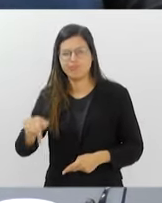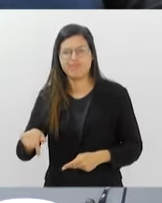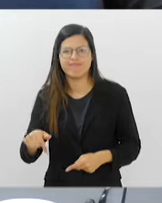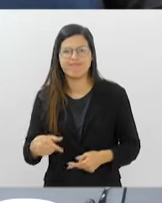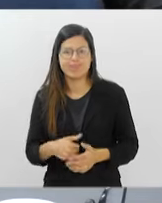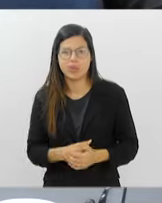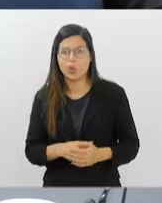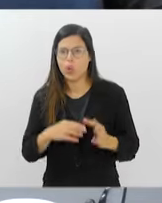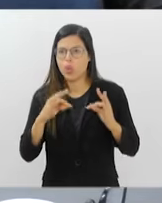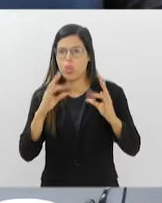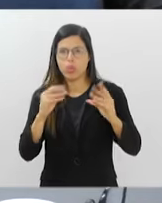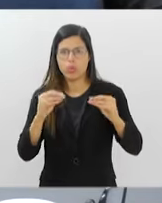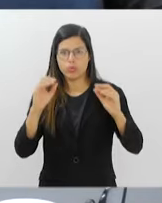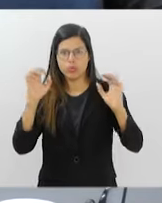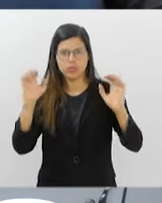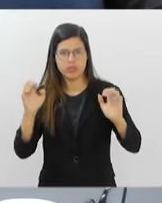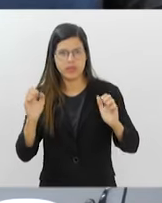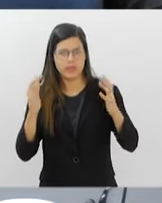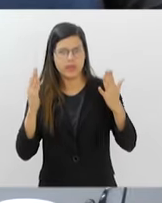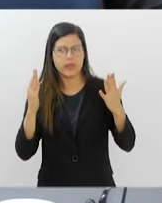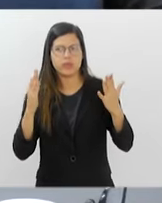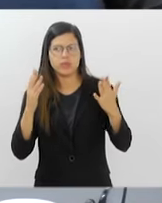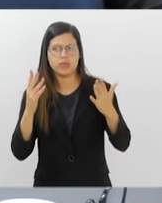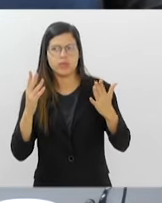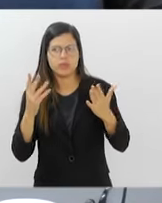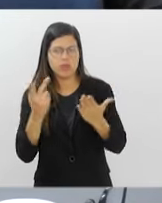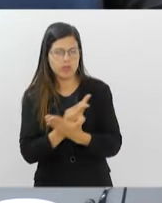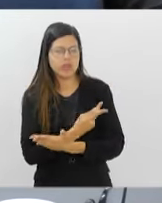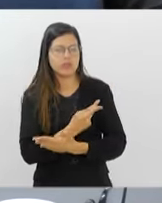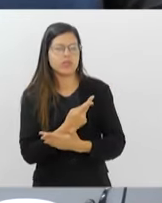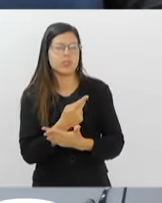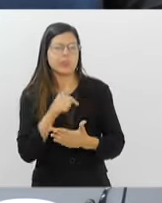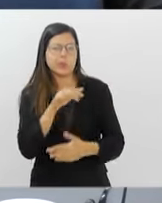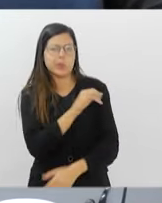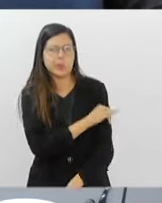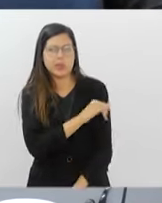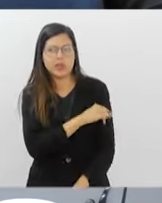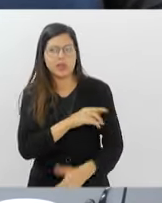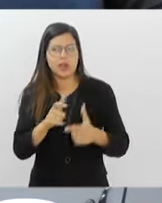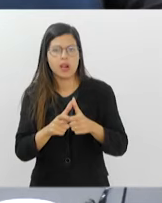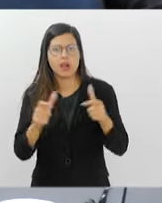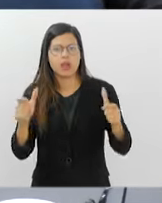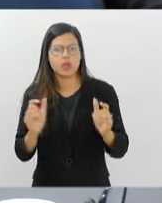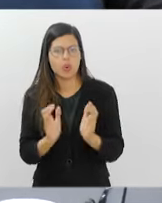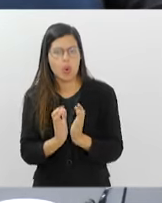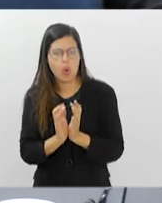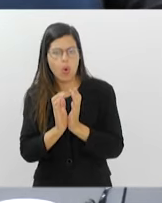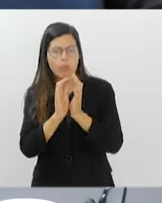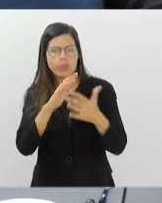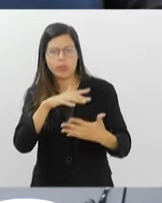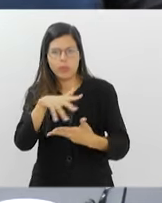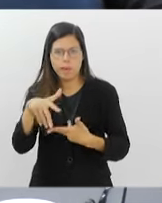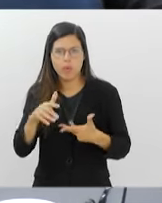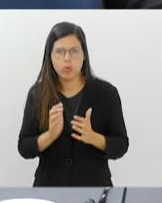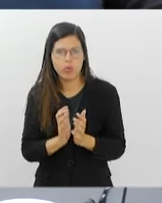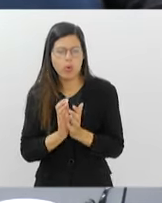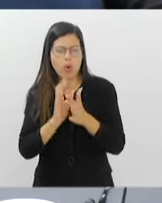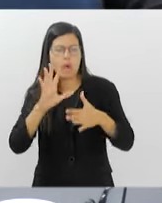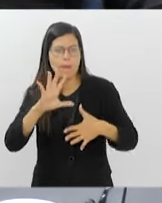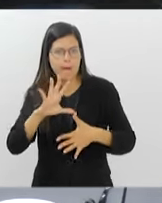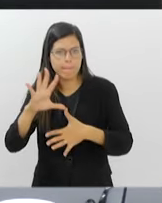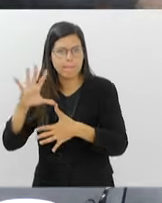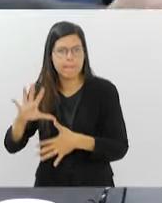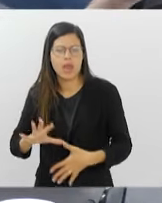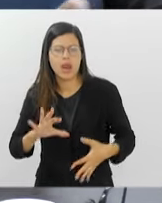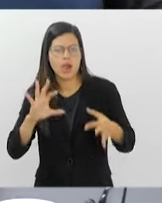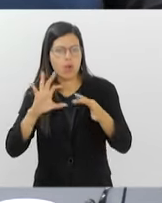entos que aconteceram no estado do Rio de Janeiro e aí a Copa do Mundo Duas vezes Copa América Olimpíadas